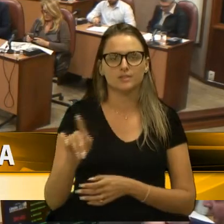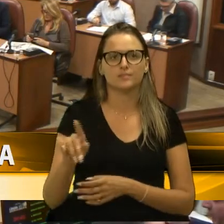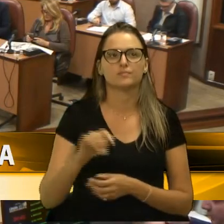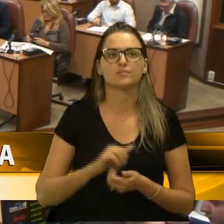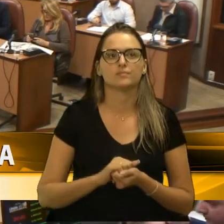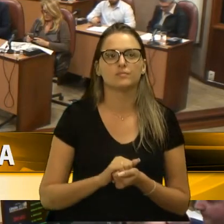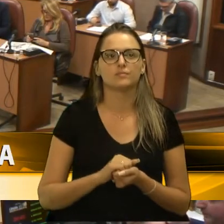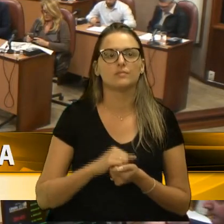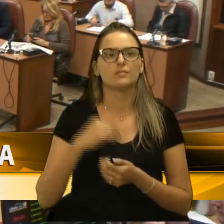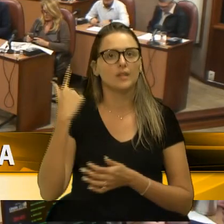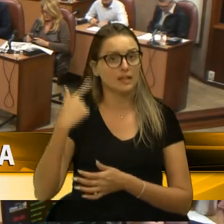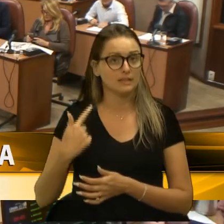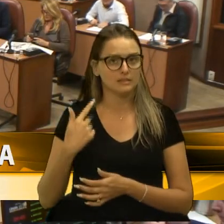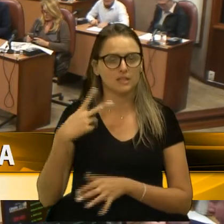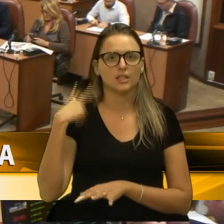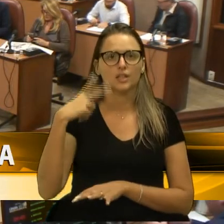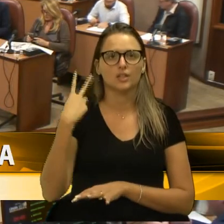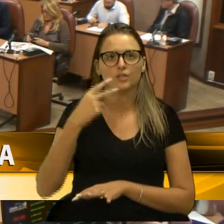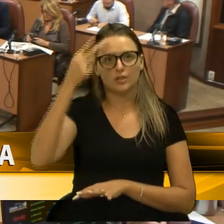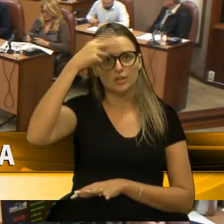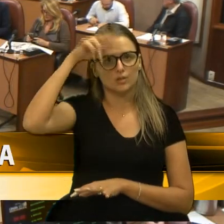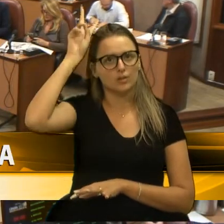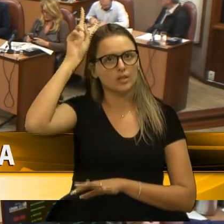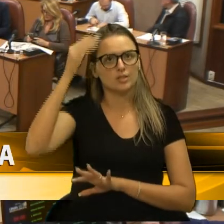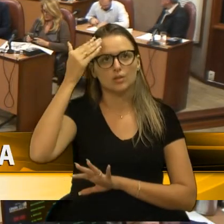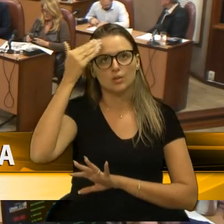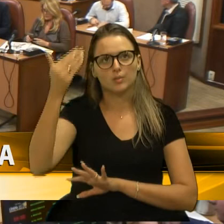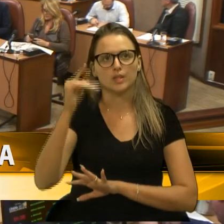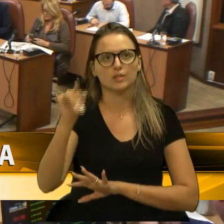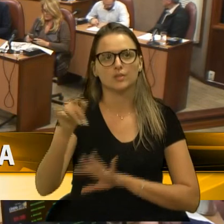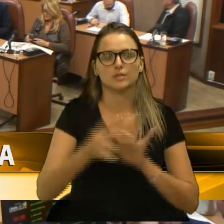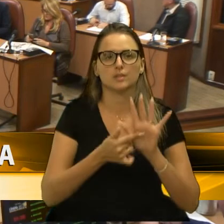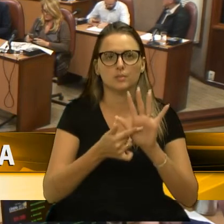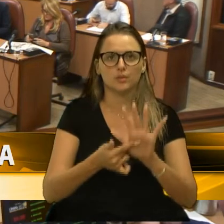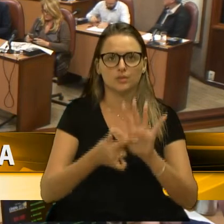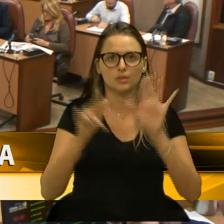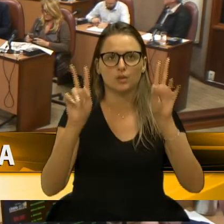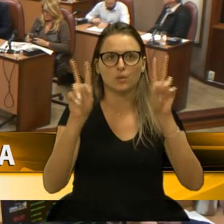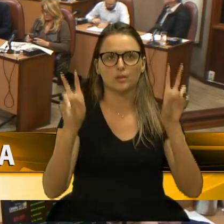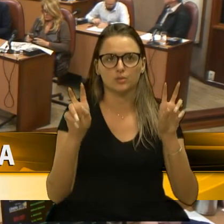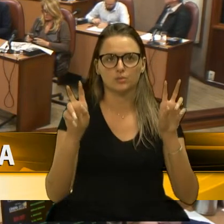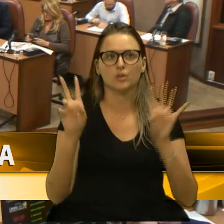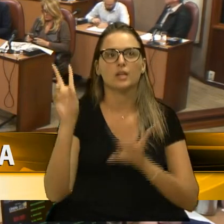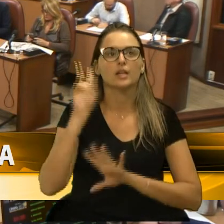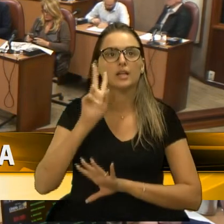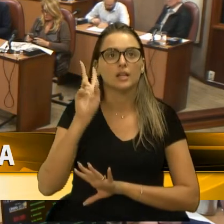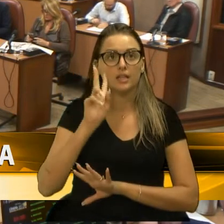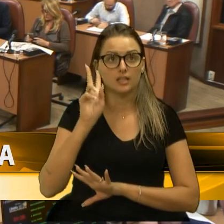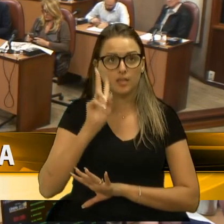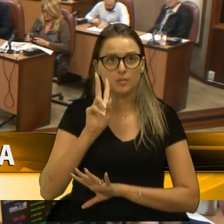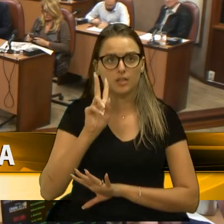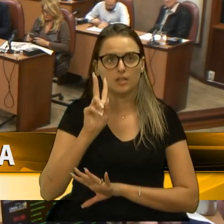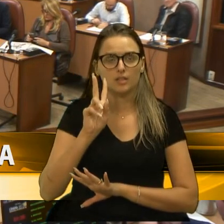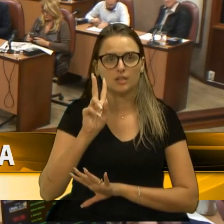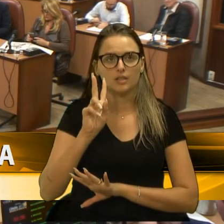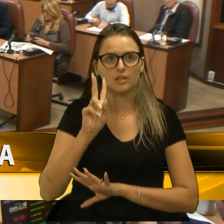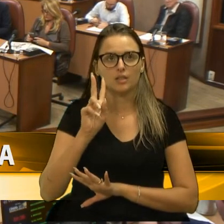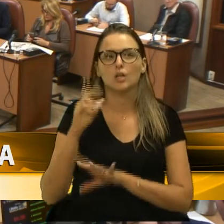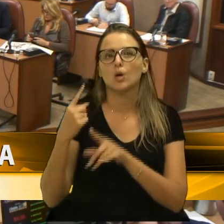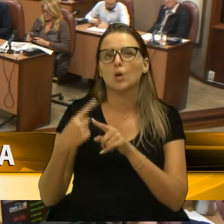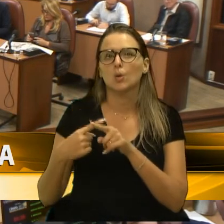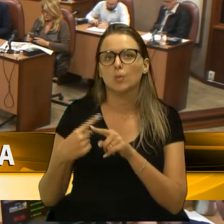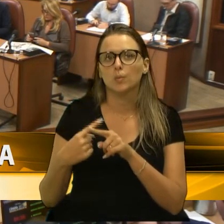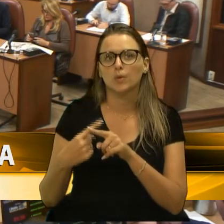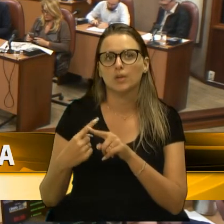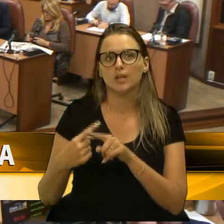Edson, obrigada por trazer esse tema, né? E lembrar o porquê da